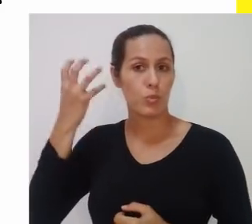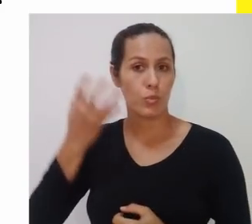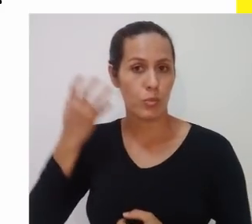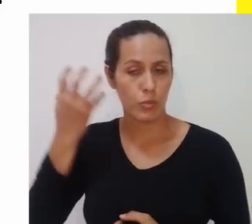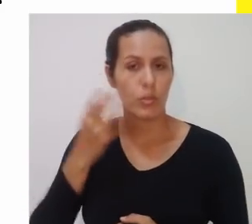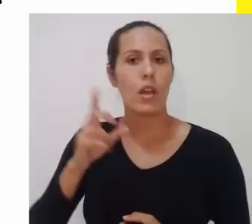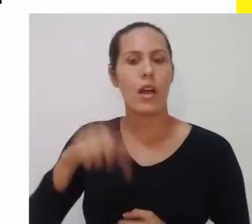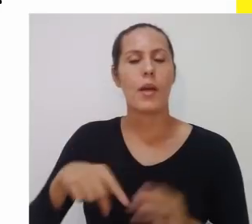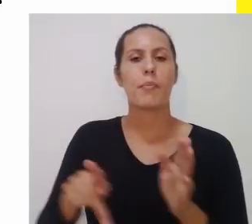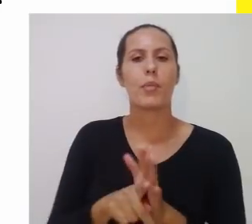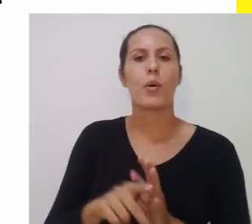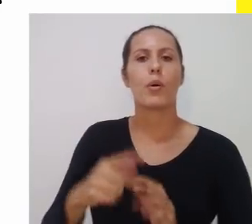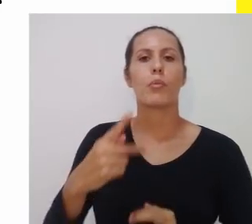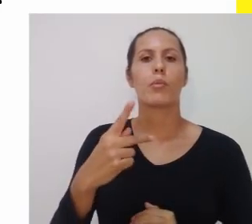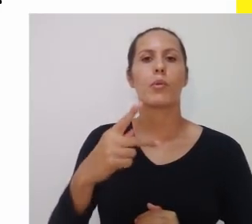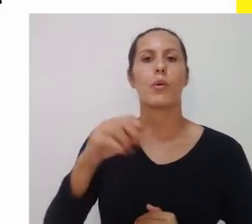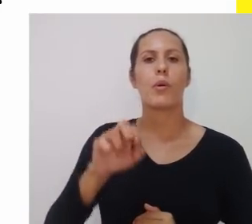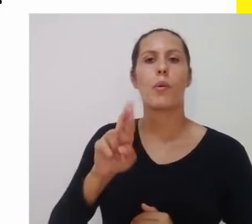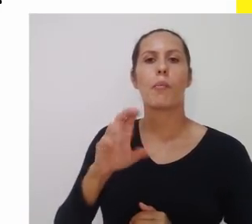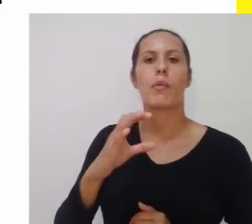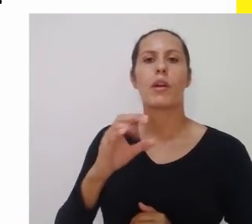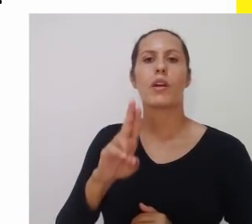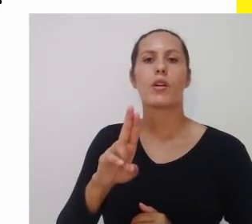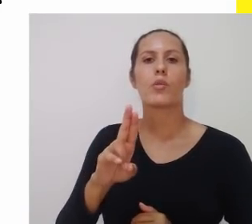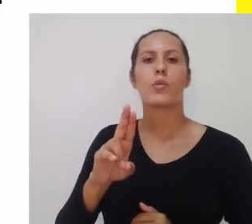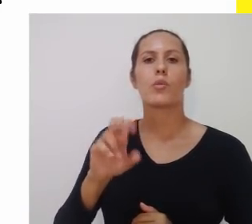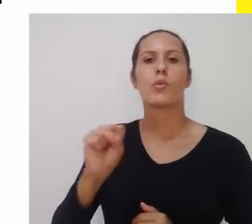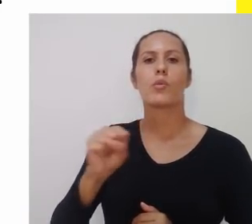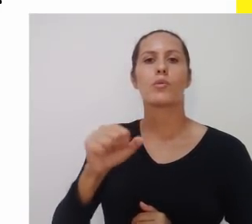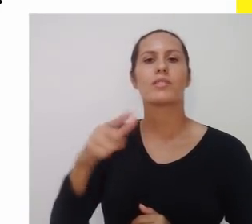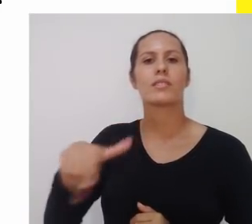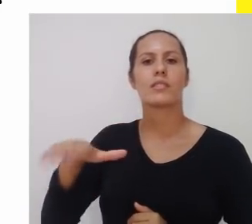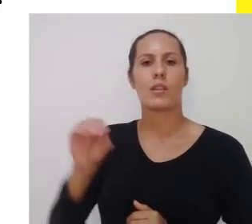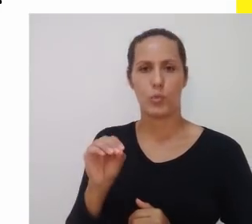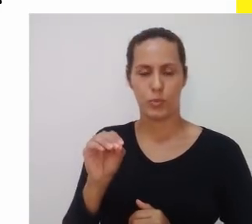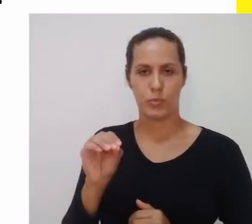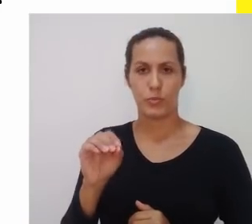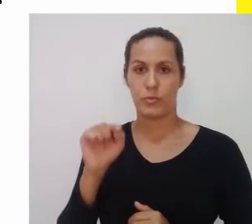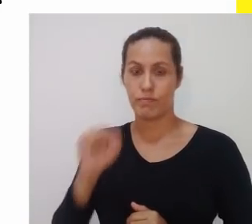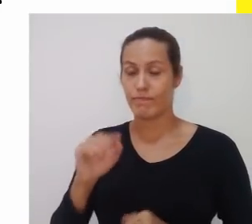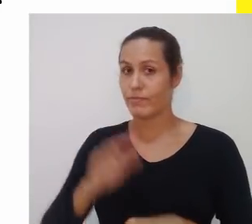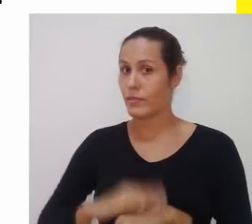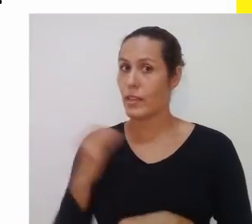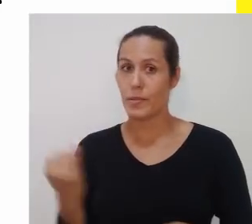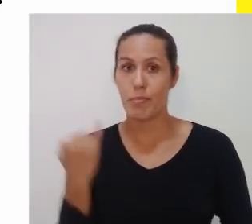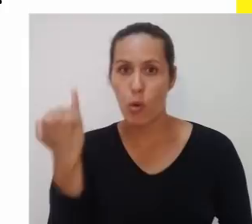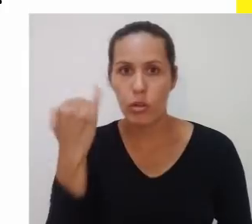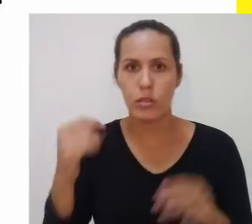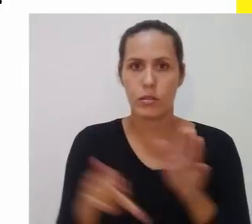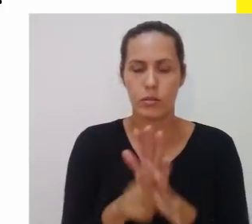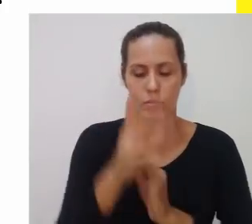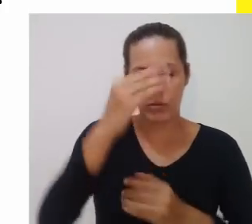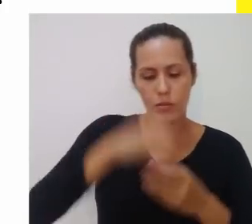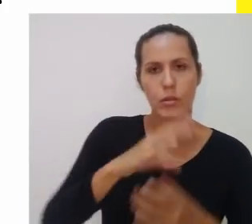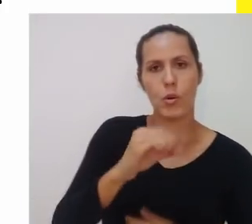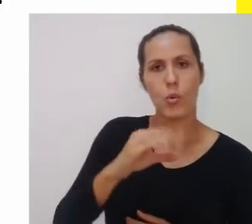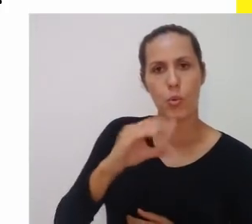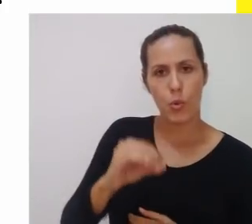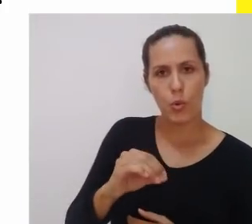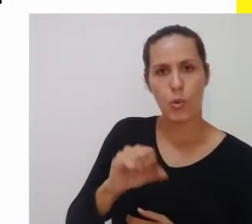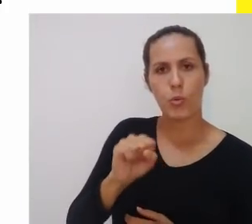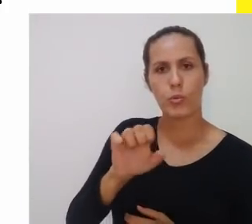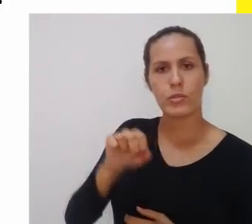de percussão. Beleza? Isso aí é uma característica importante na musicalidade do